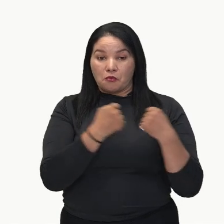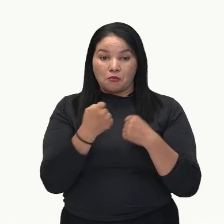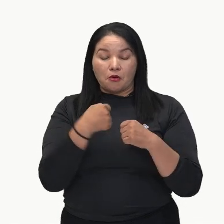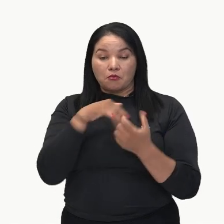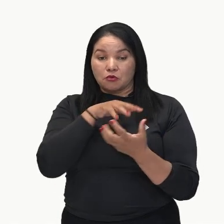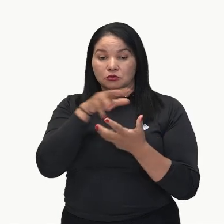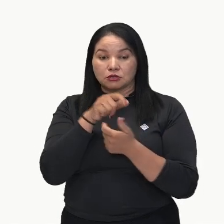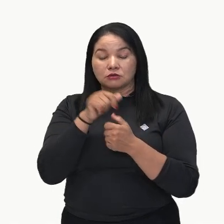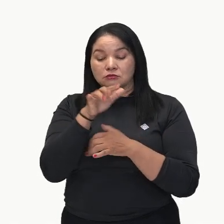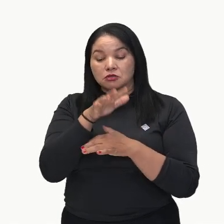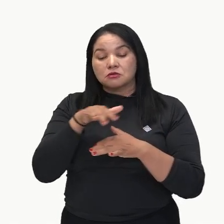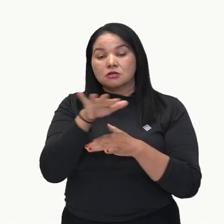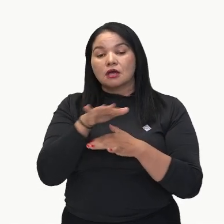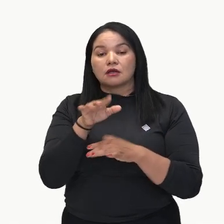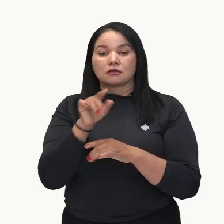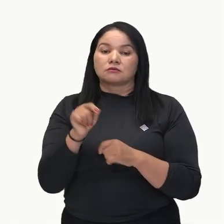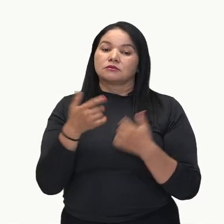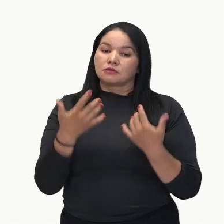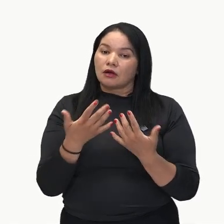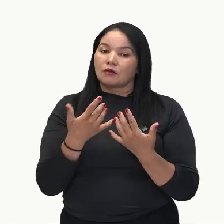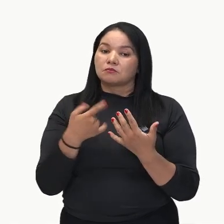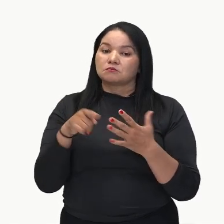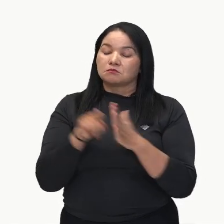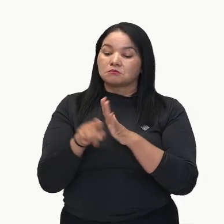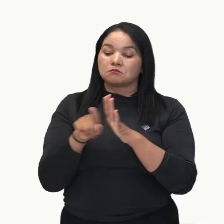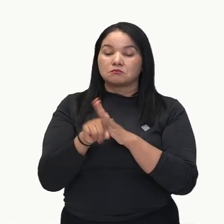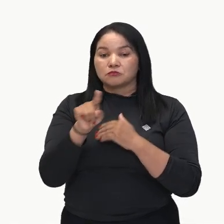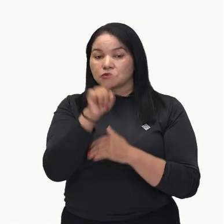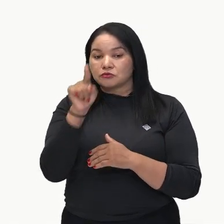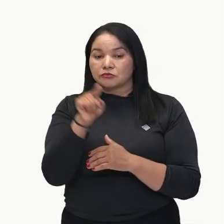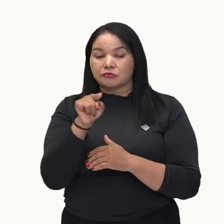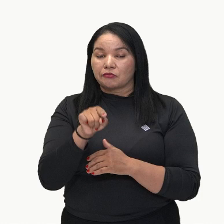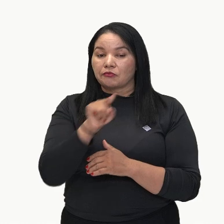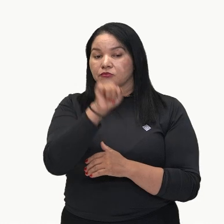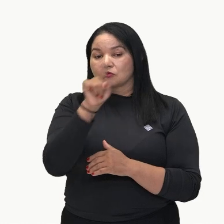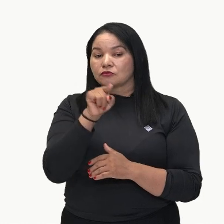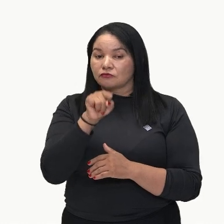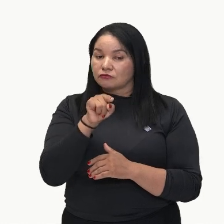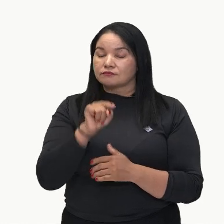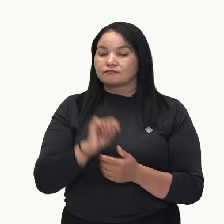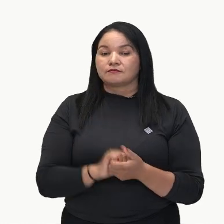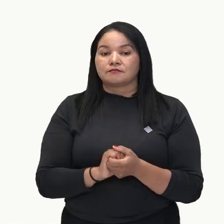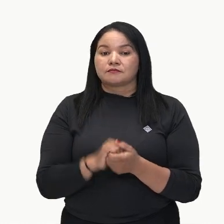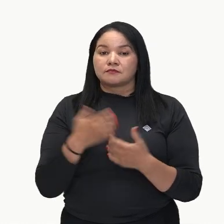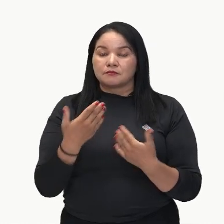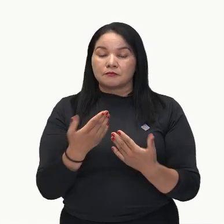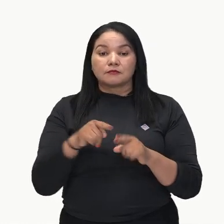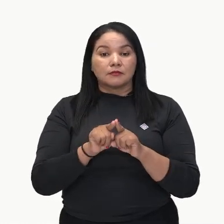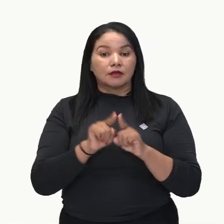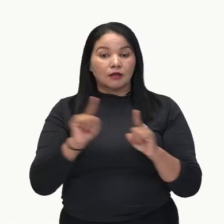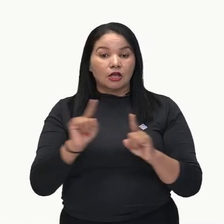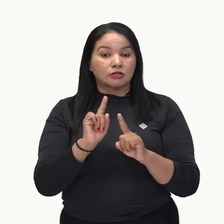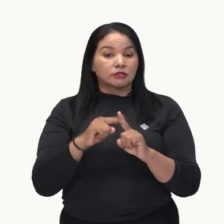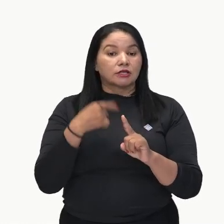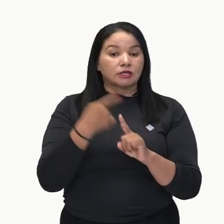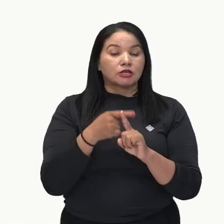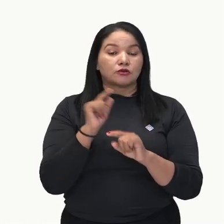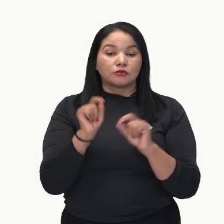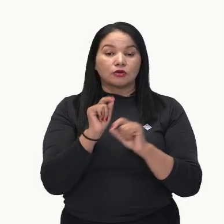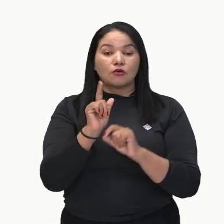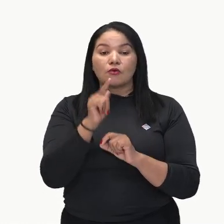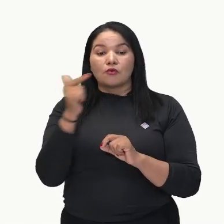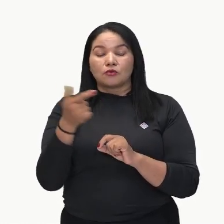Então, são situações que coloca a gente também para refletir. Mas não para aí não. Outros países também vão